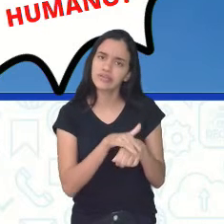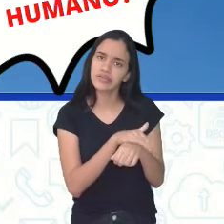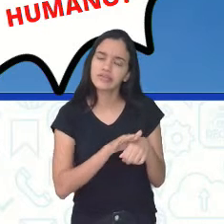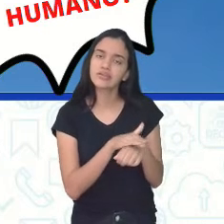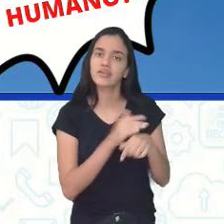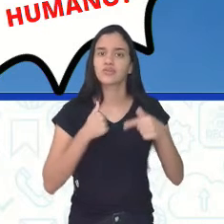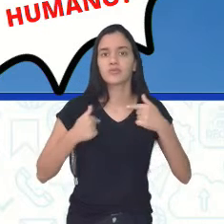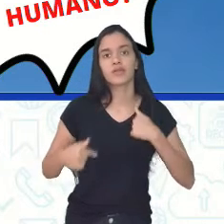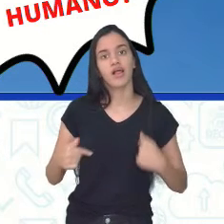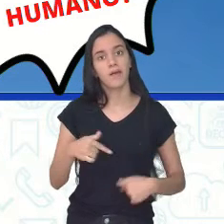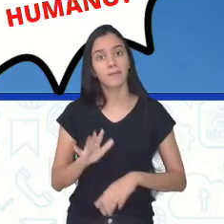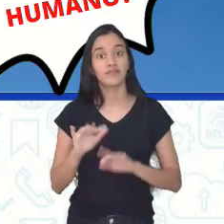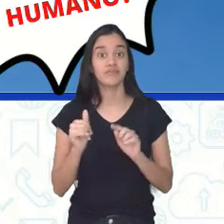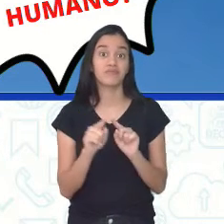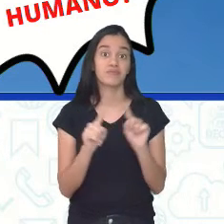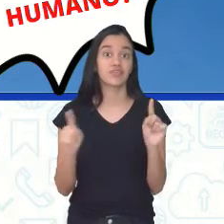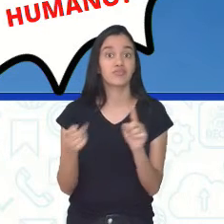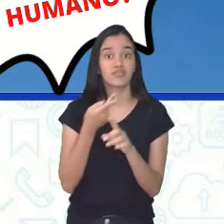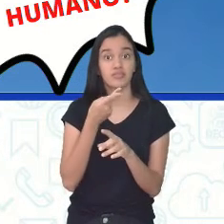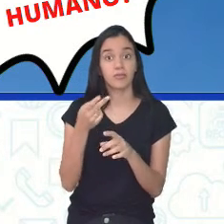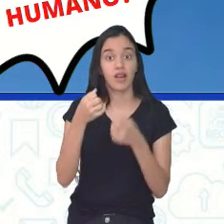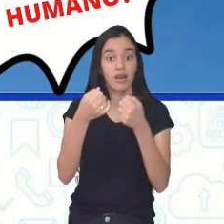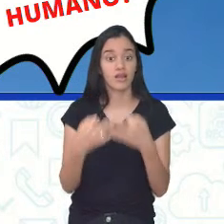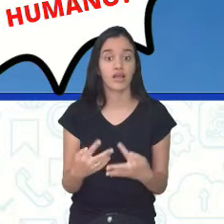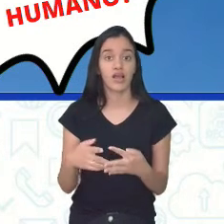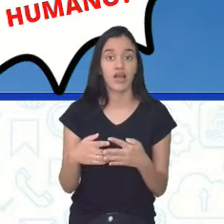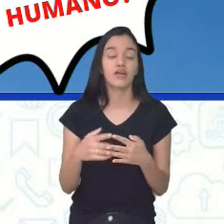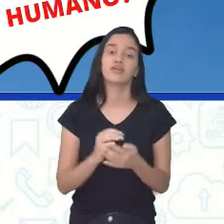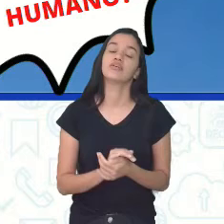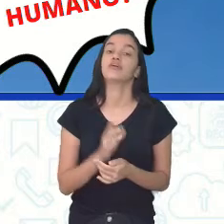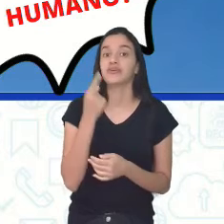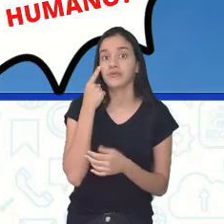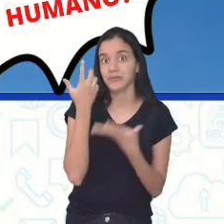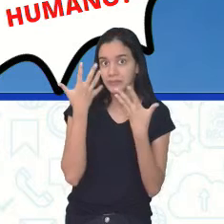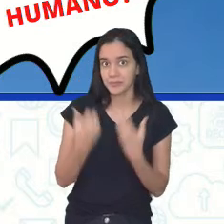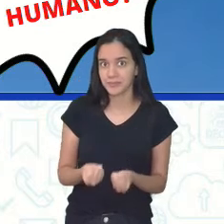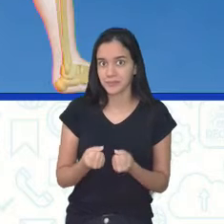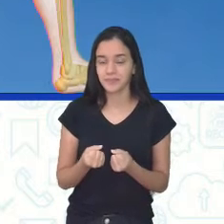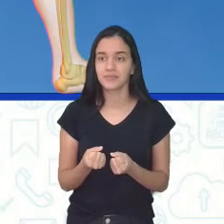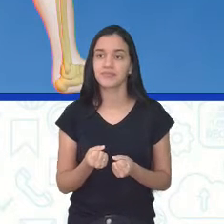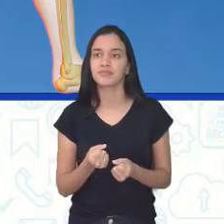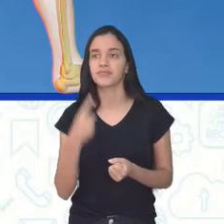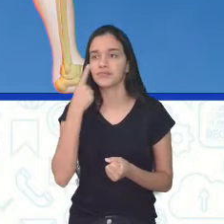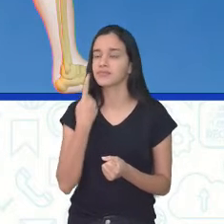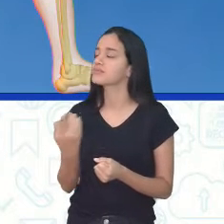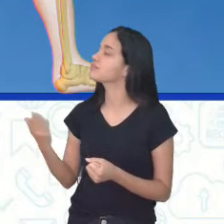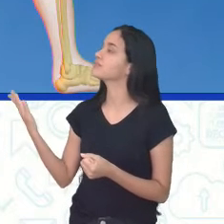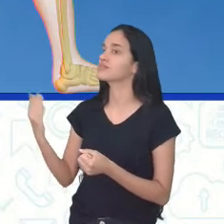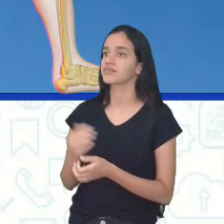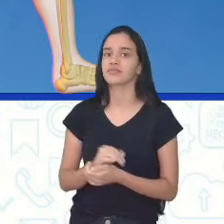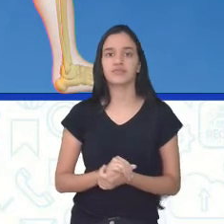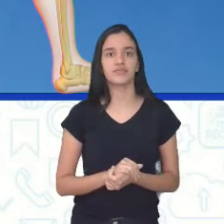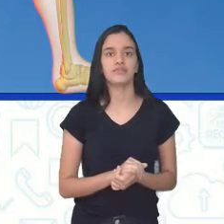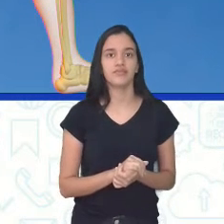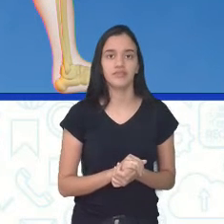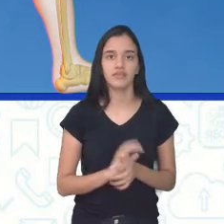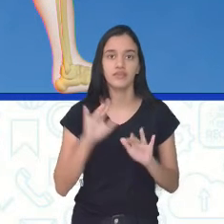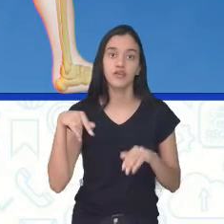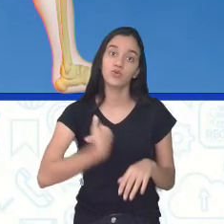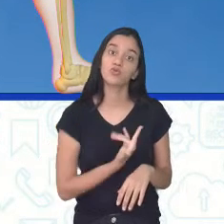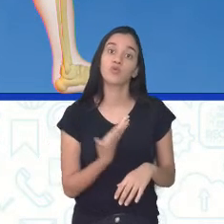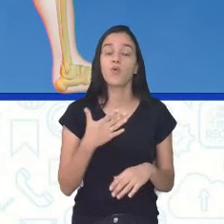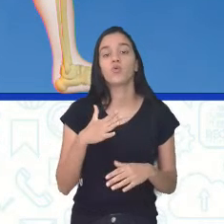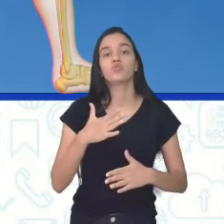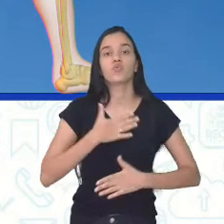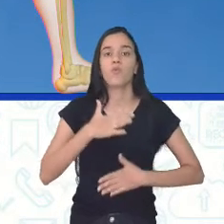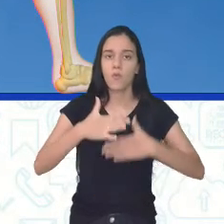mas a gente vai falar de outras coisas antes de chegar a esse órgão. Vamos lá? Então, aí a questão do nosso